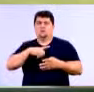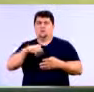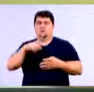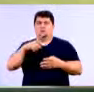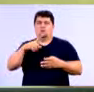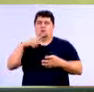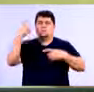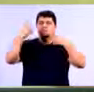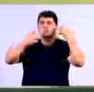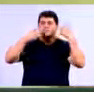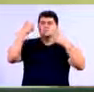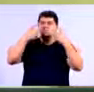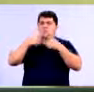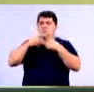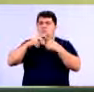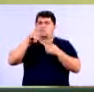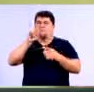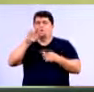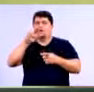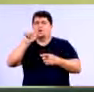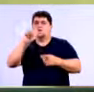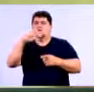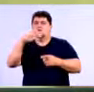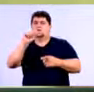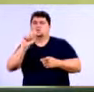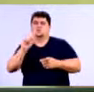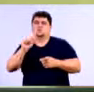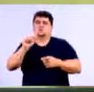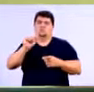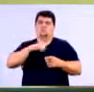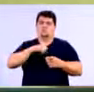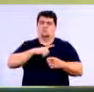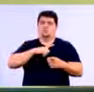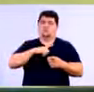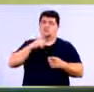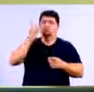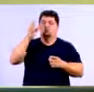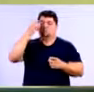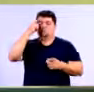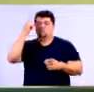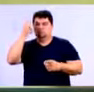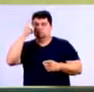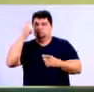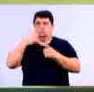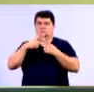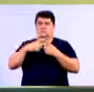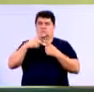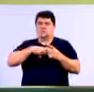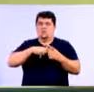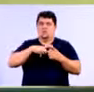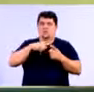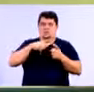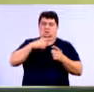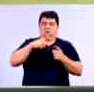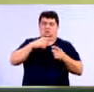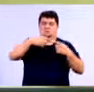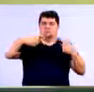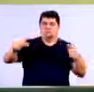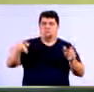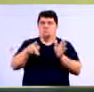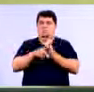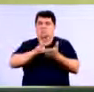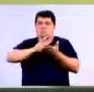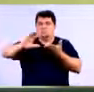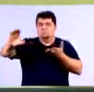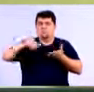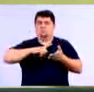estão preocupados com a avaliação. Alunos, a avaliação foi pensada bem baseada no nosso material, tanto no nosso caderno da disciplina,